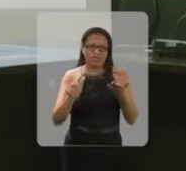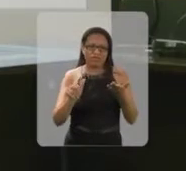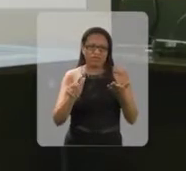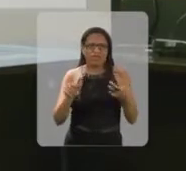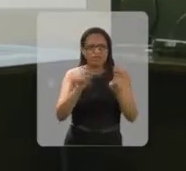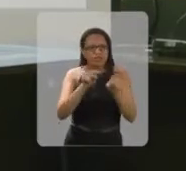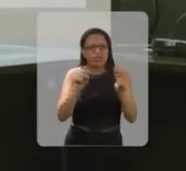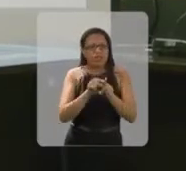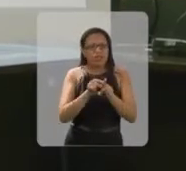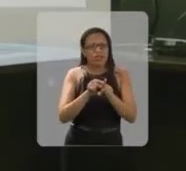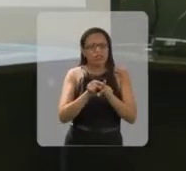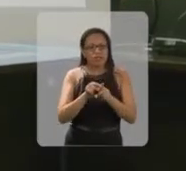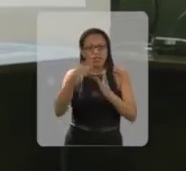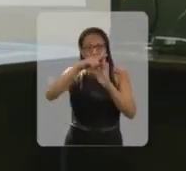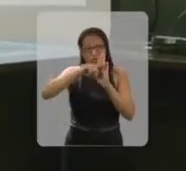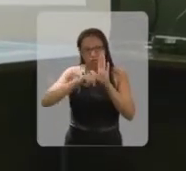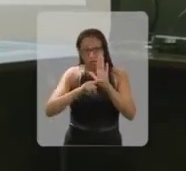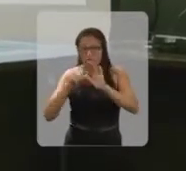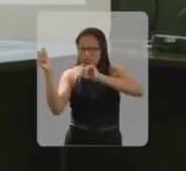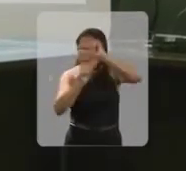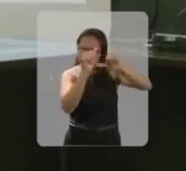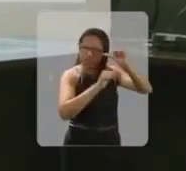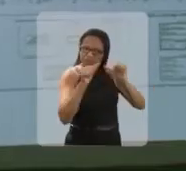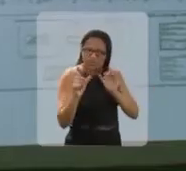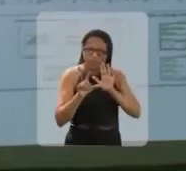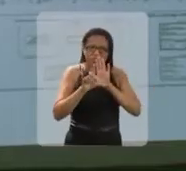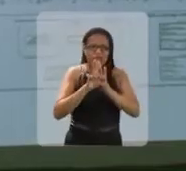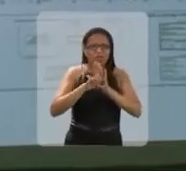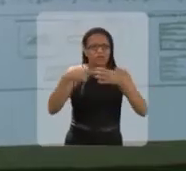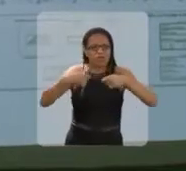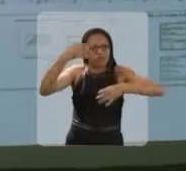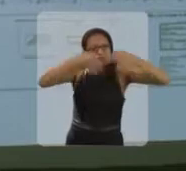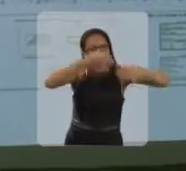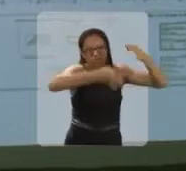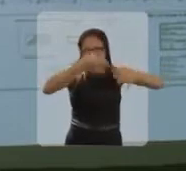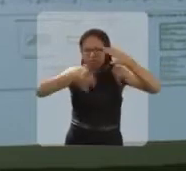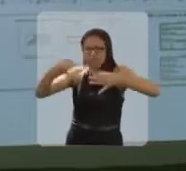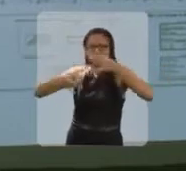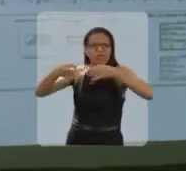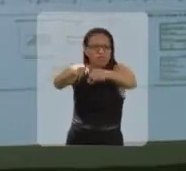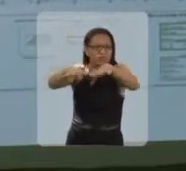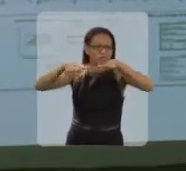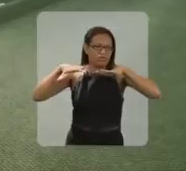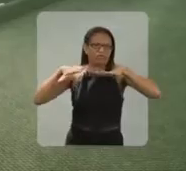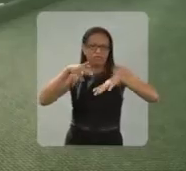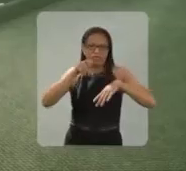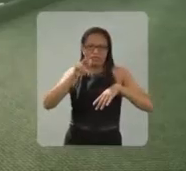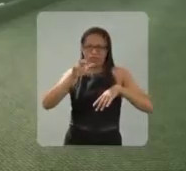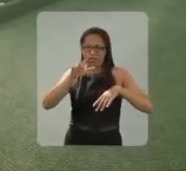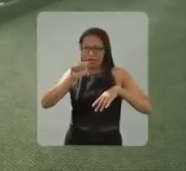As propostas serão convertidas em projetos de lei a serem discutidos nos parlamentos.